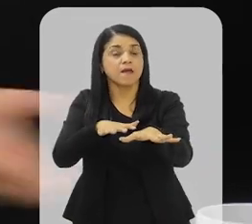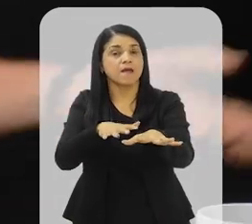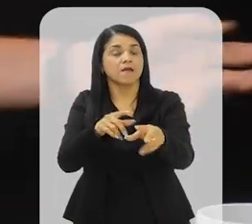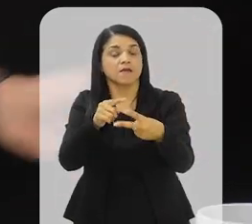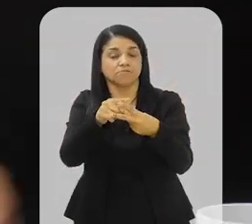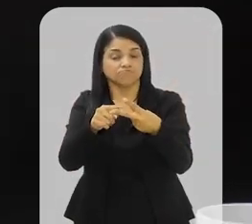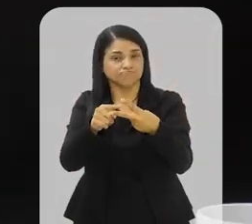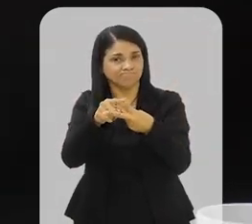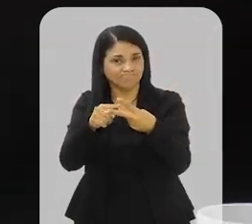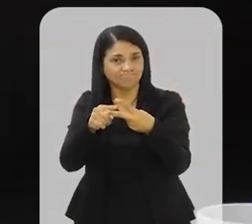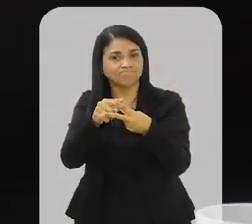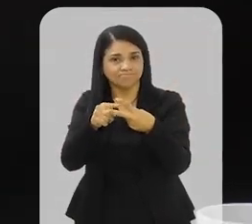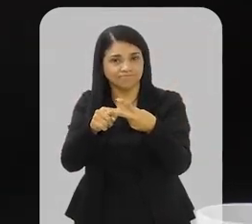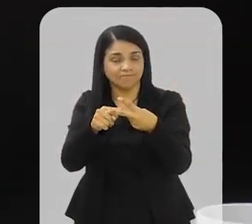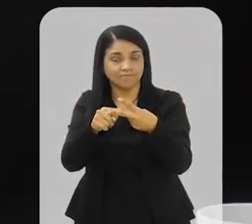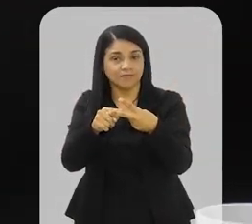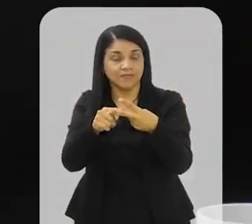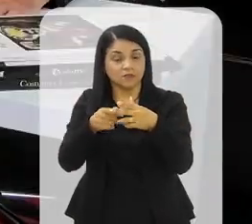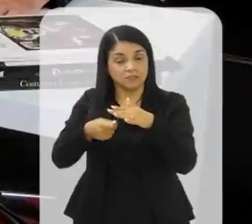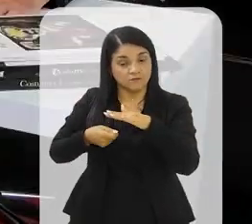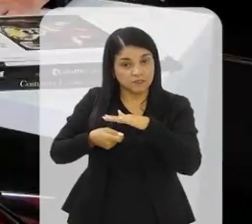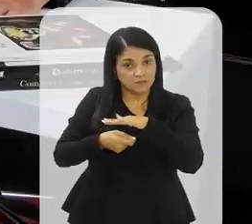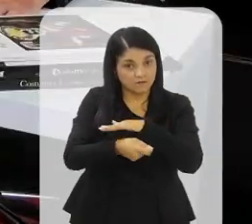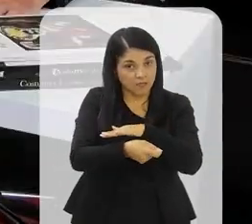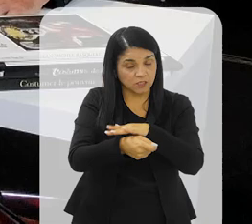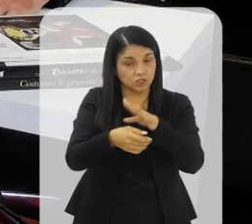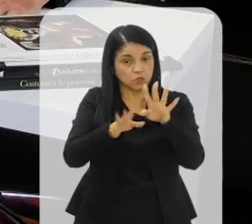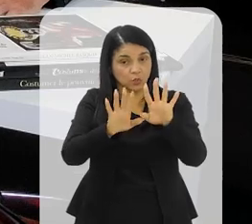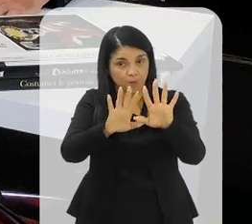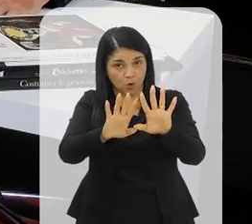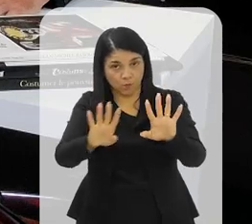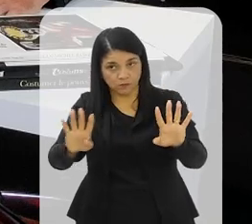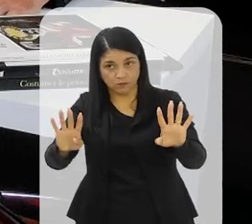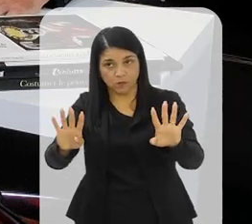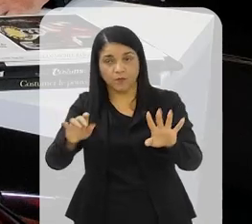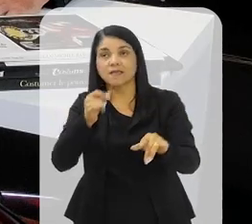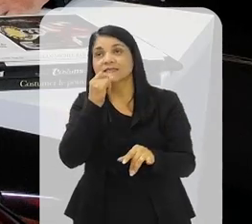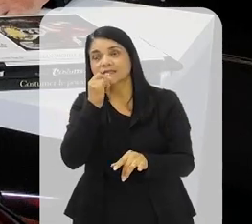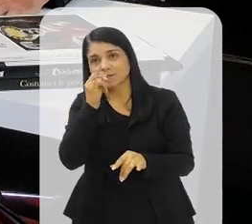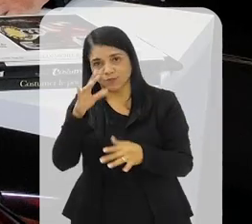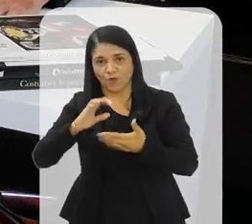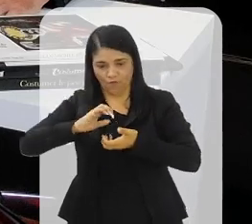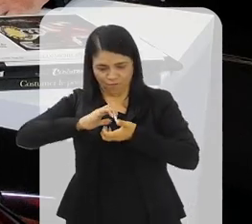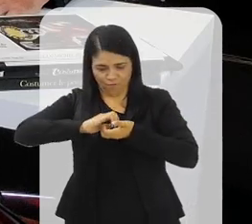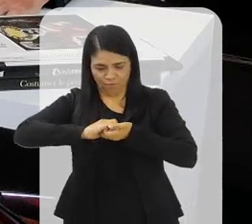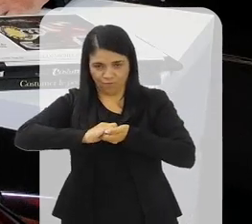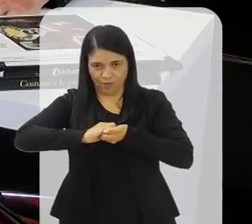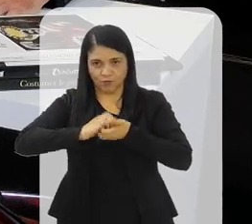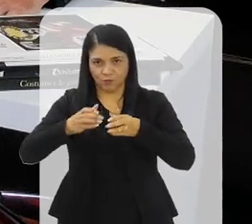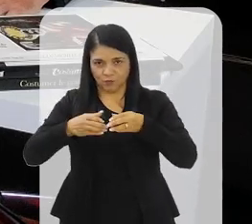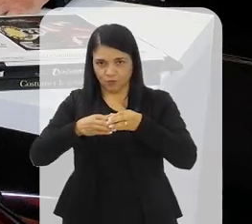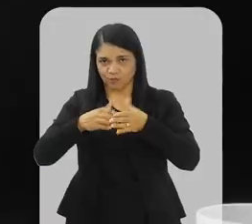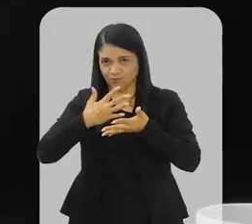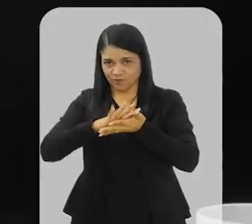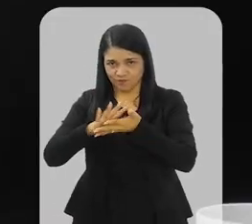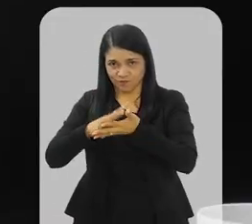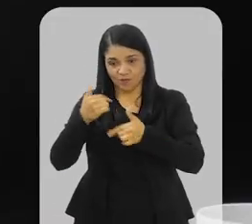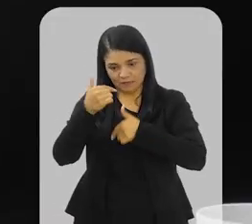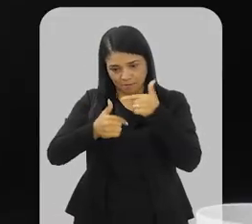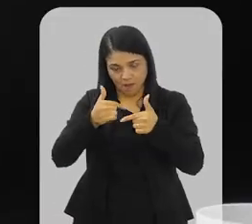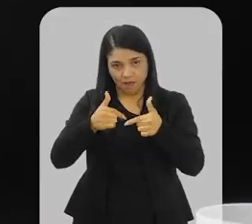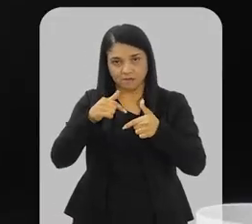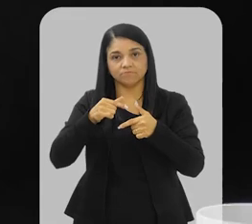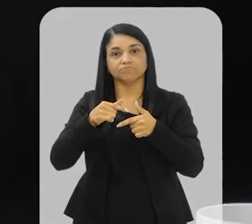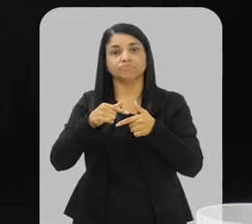comissão agora eu quero quero ver o resto eu acho que sem dois olhares sabe então é uma faca de dois gumes mas se você investe numa